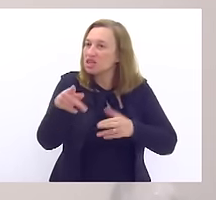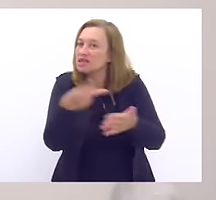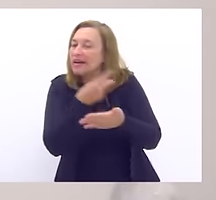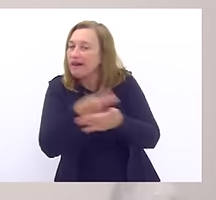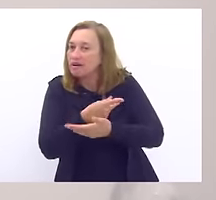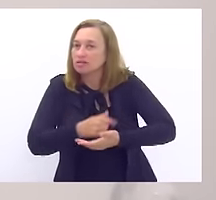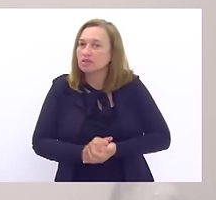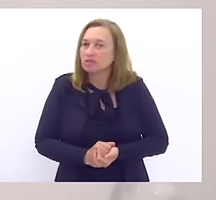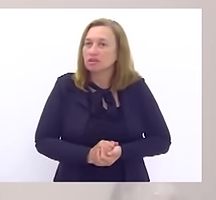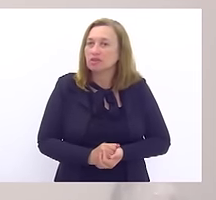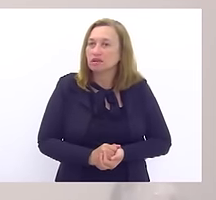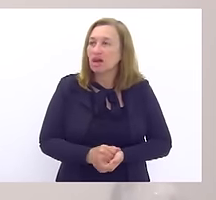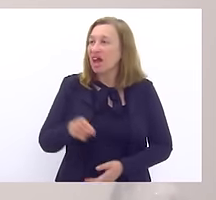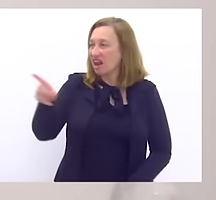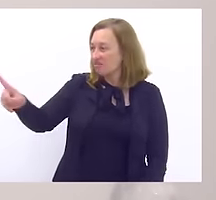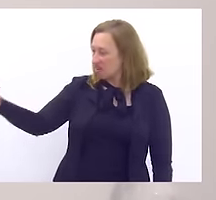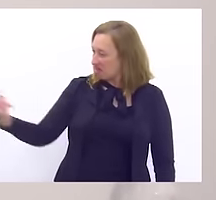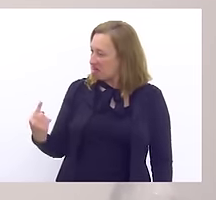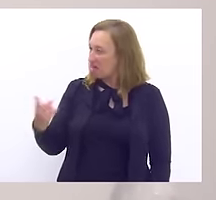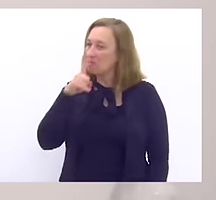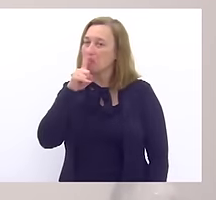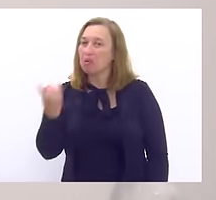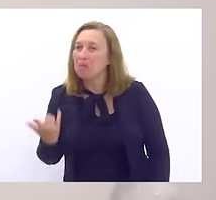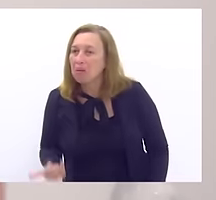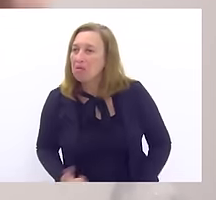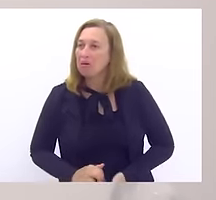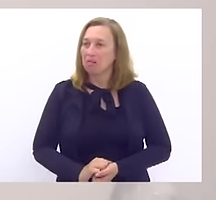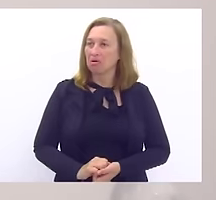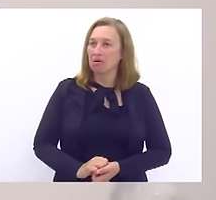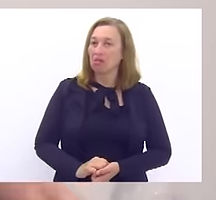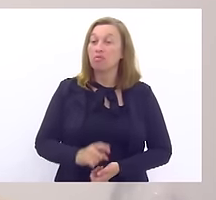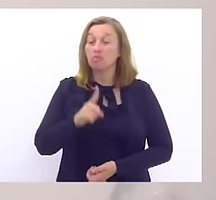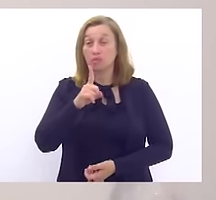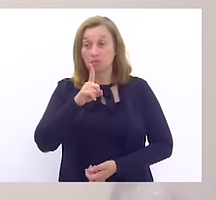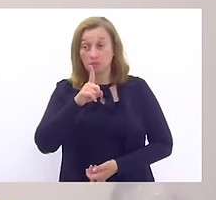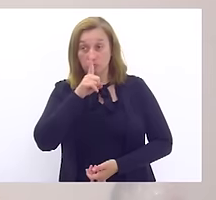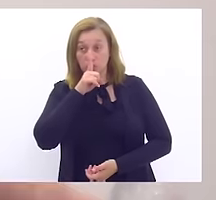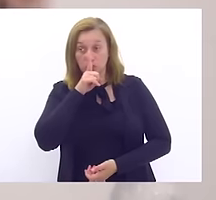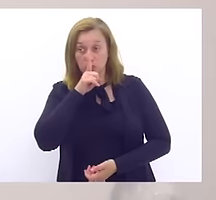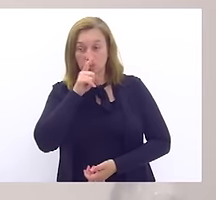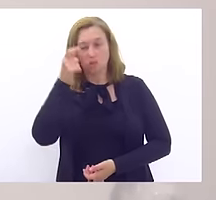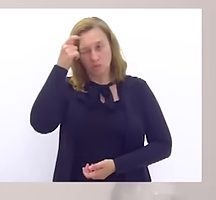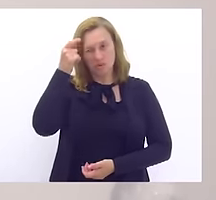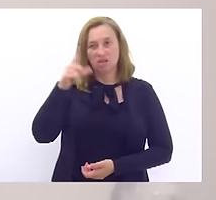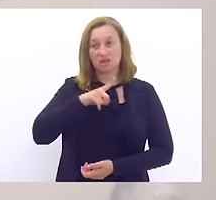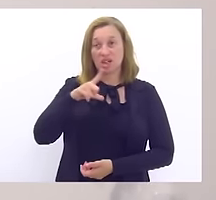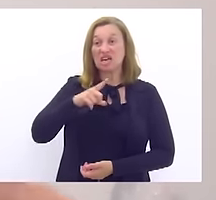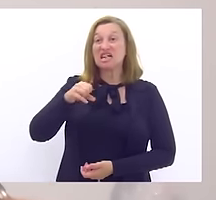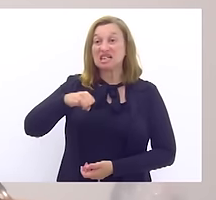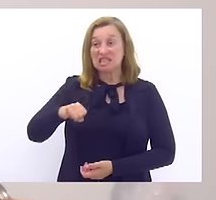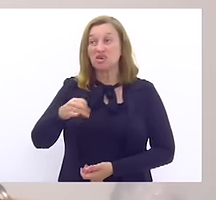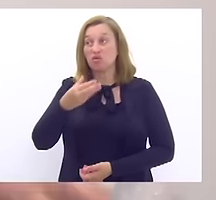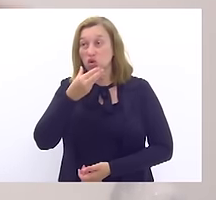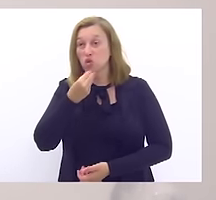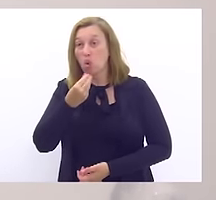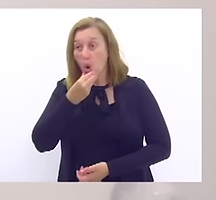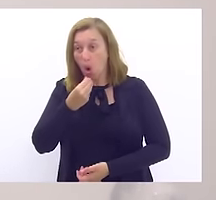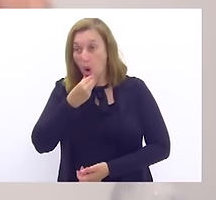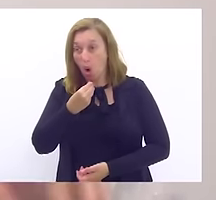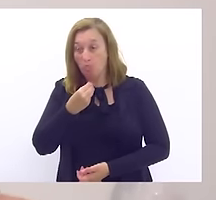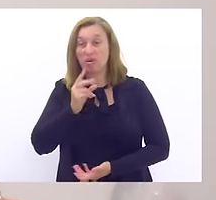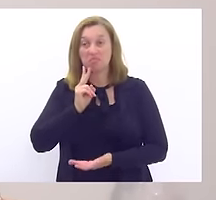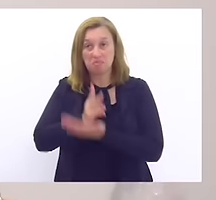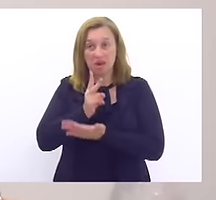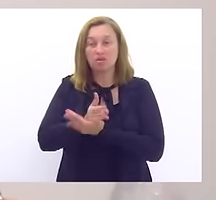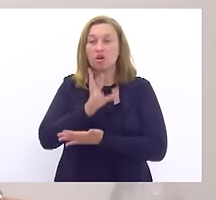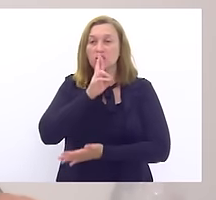E aí vem para cá e se cala Quem cala consente se fosse o homem mesmo responderia ela fica dizendo que